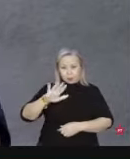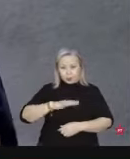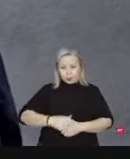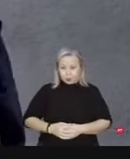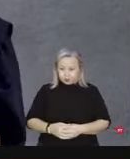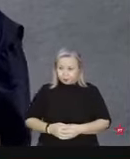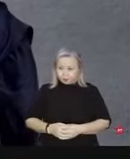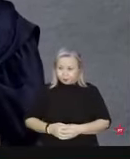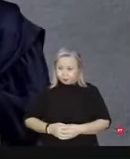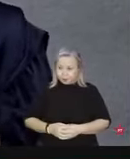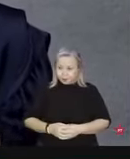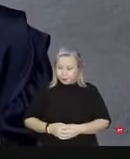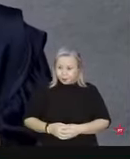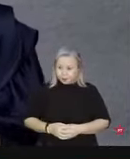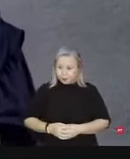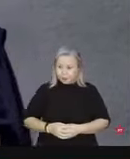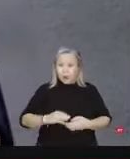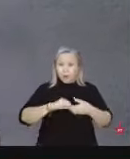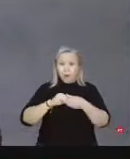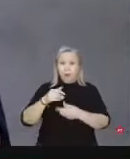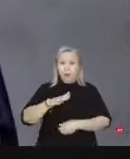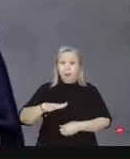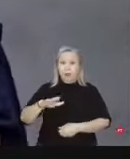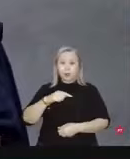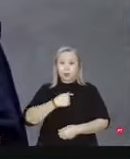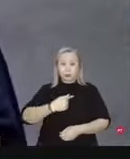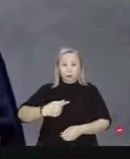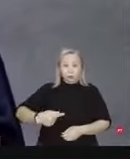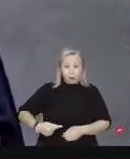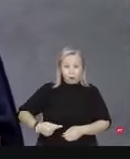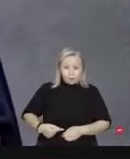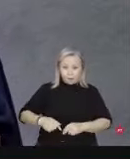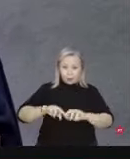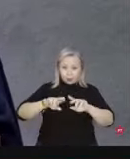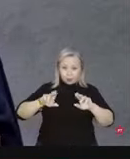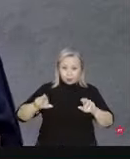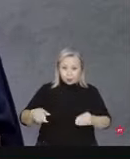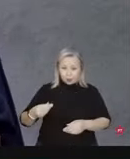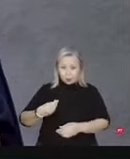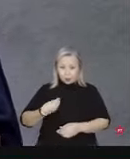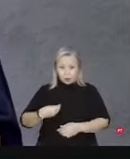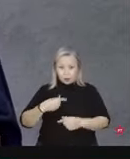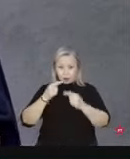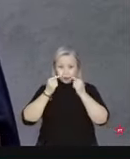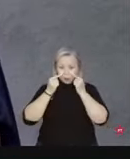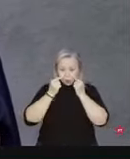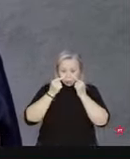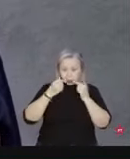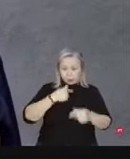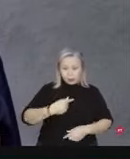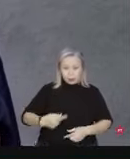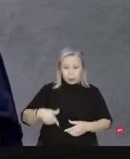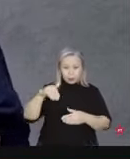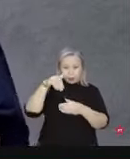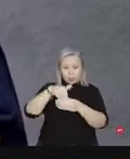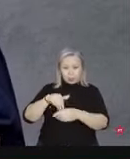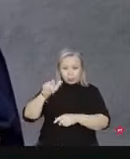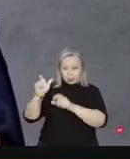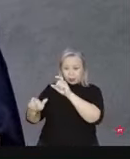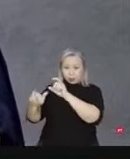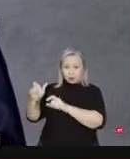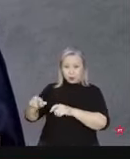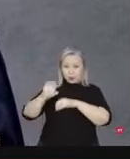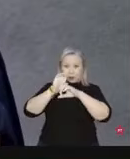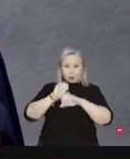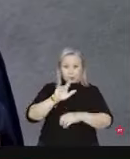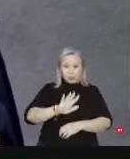Dantas. Cumprimento todos os governadores presentes, governadores eleitos, os membros do